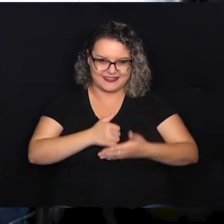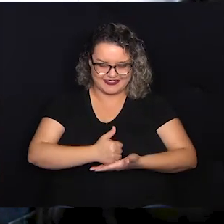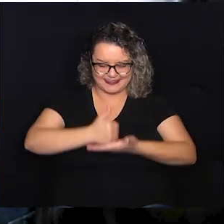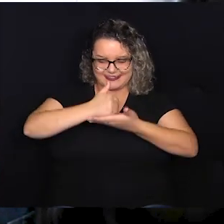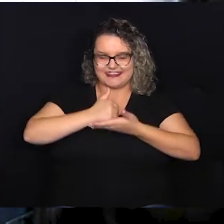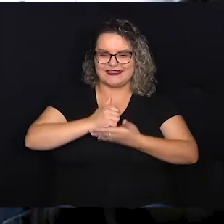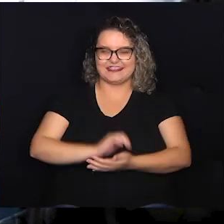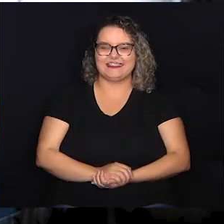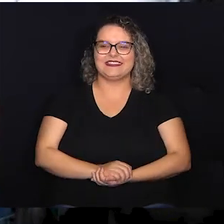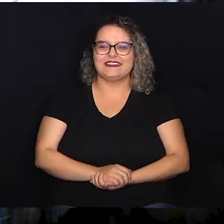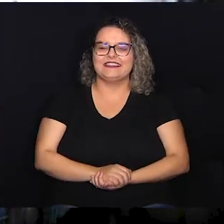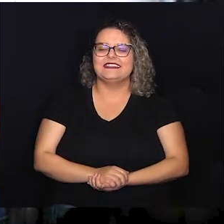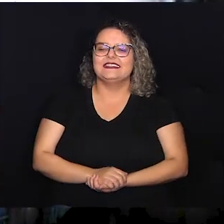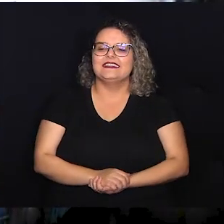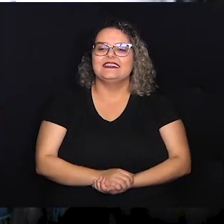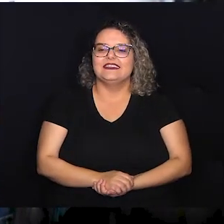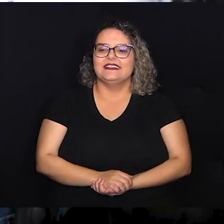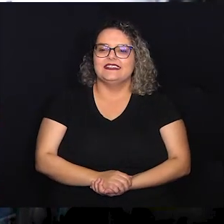troféu. Tá?